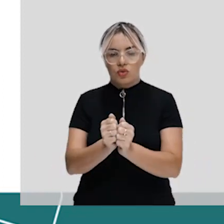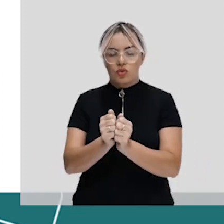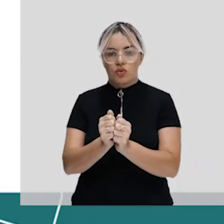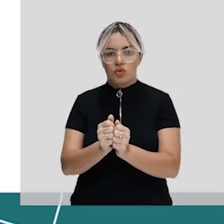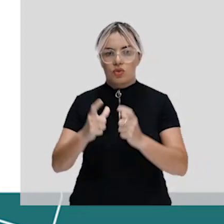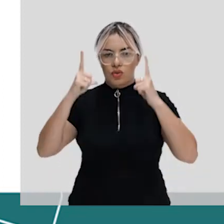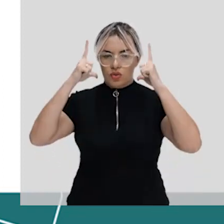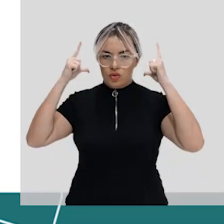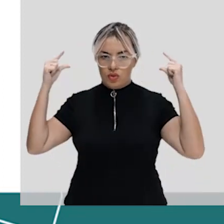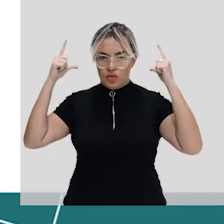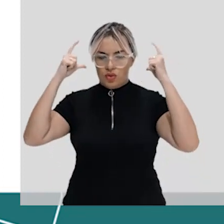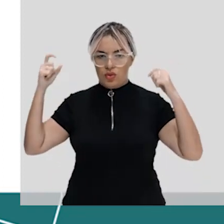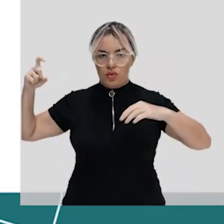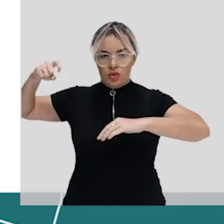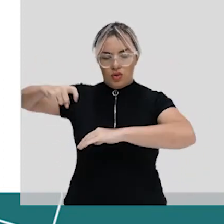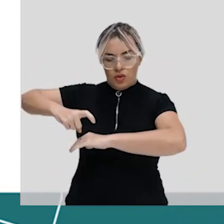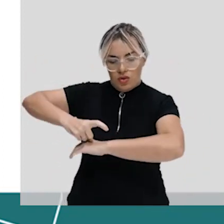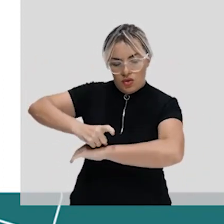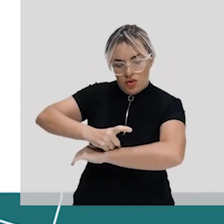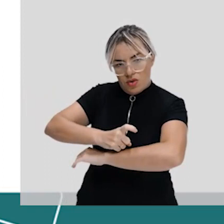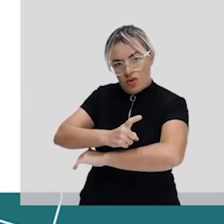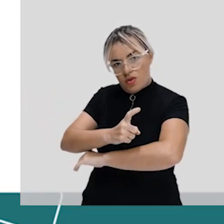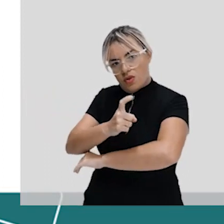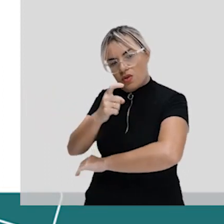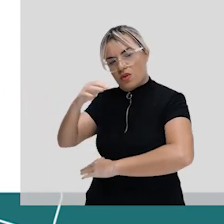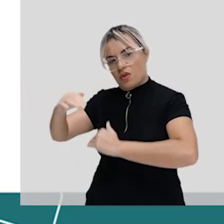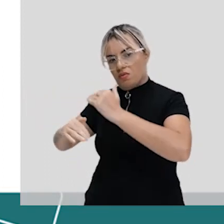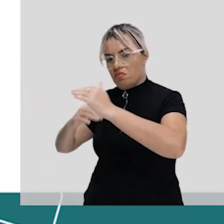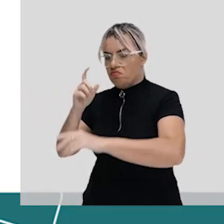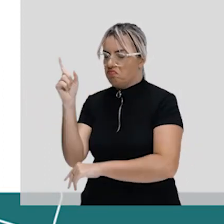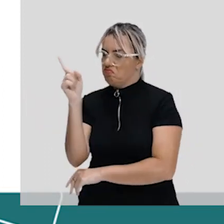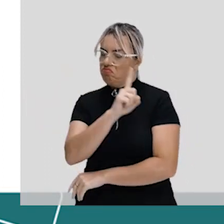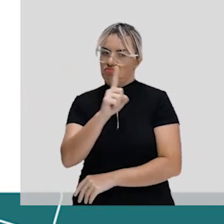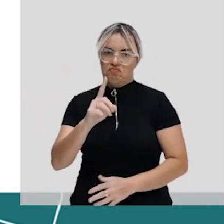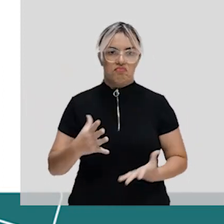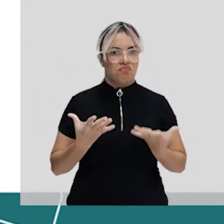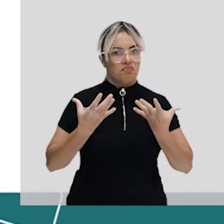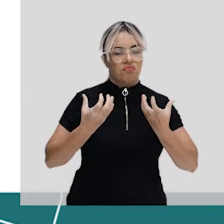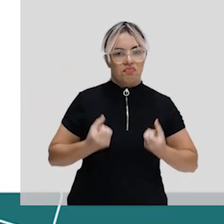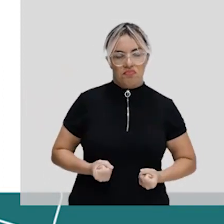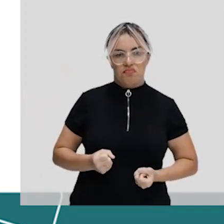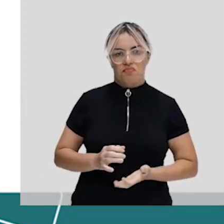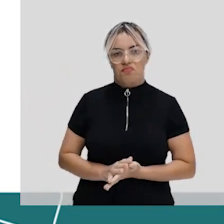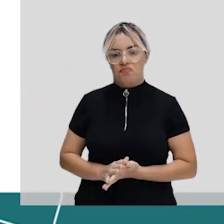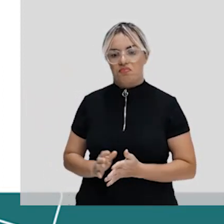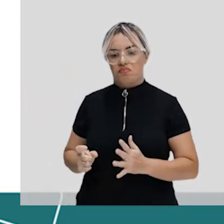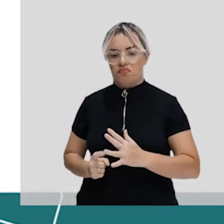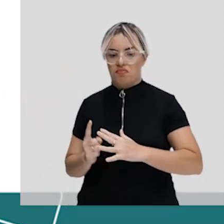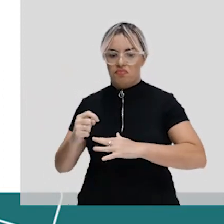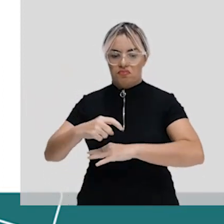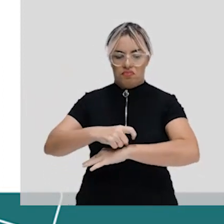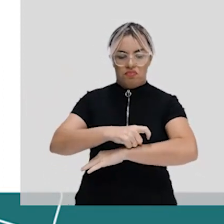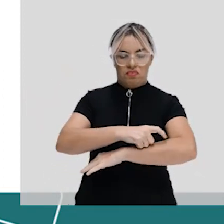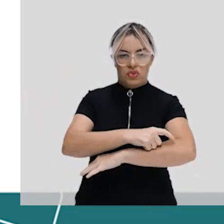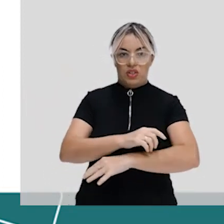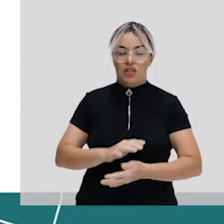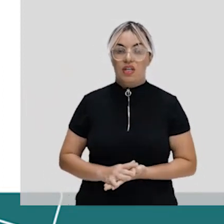indivíduos evolucionistas, né? Eles não defendiam essa ideia de abiogênese, eles defendiam